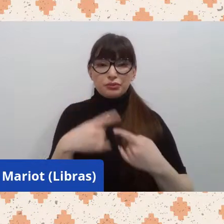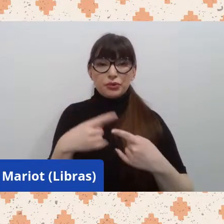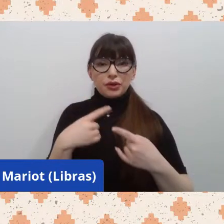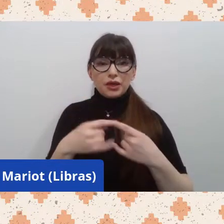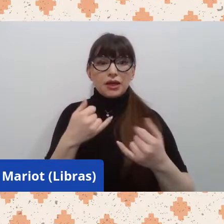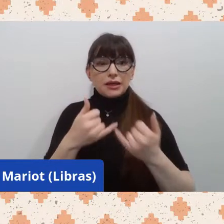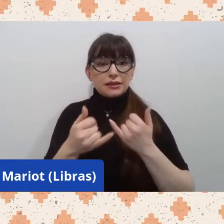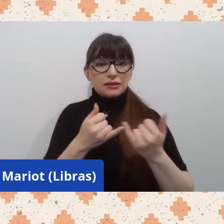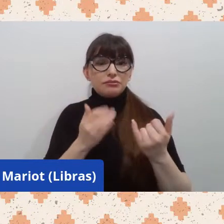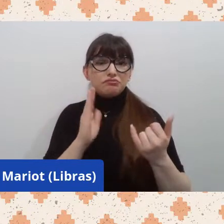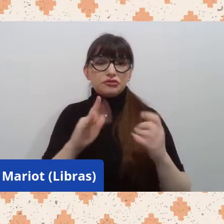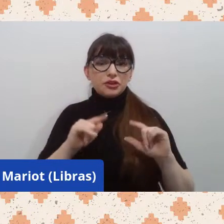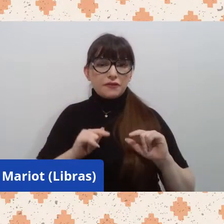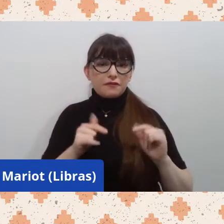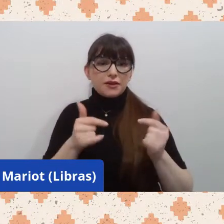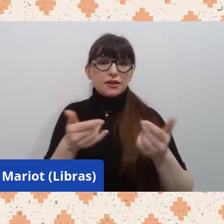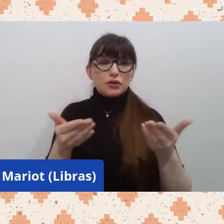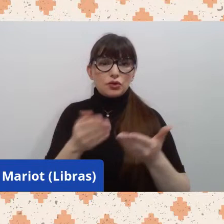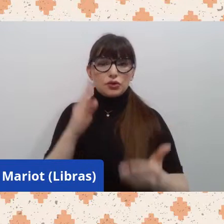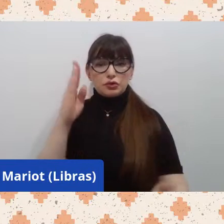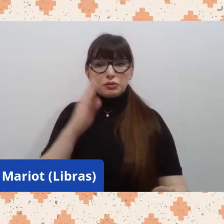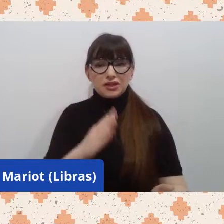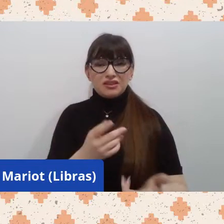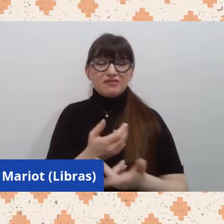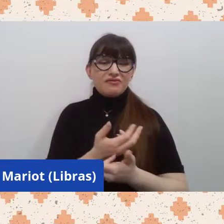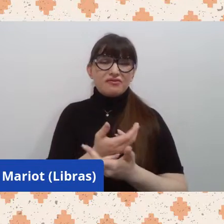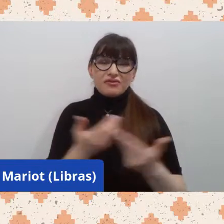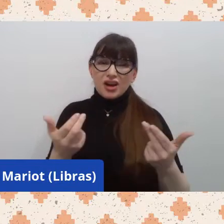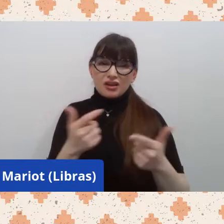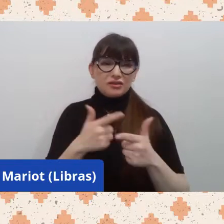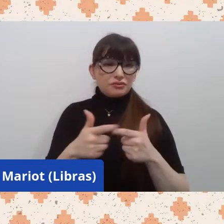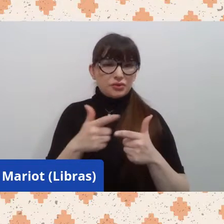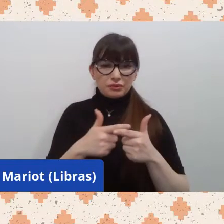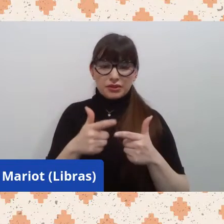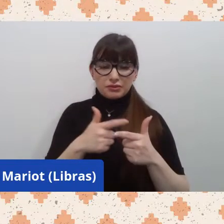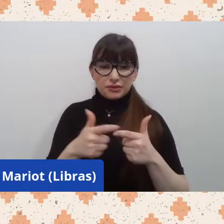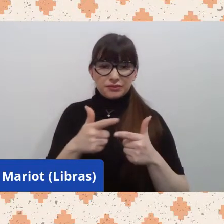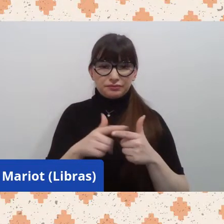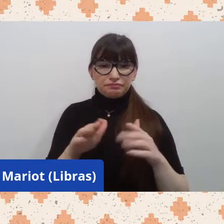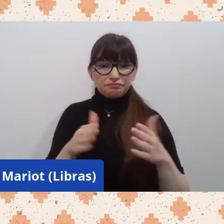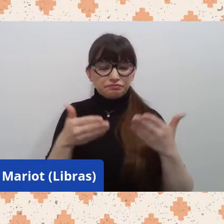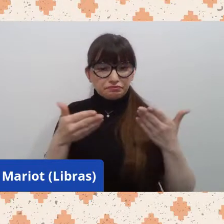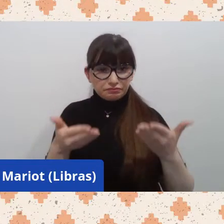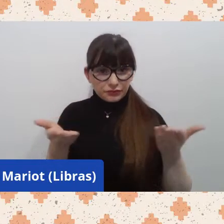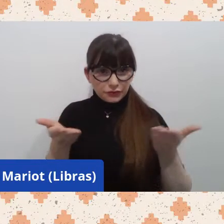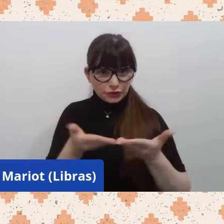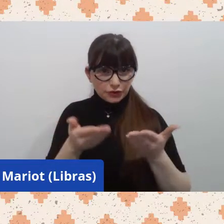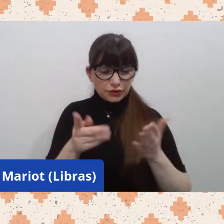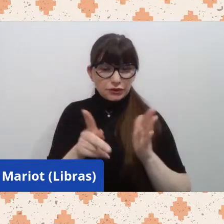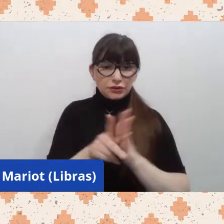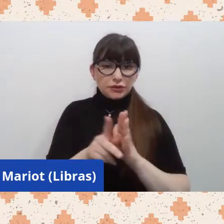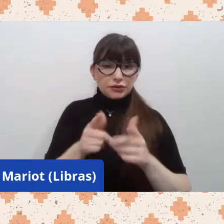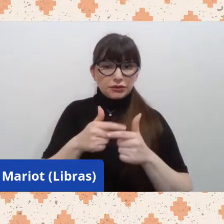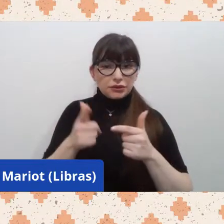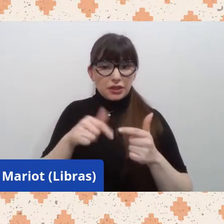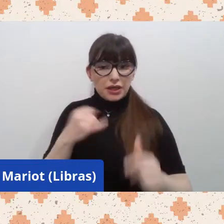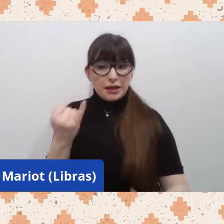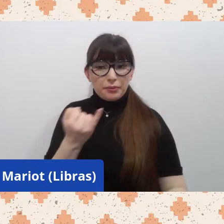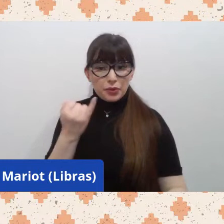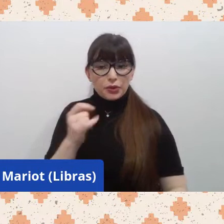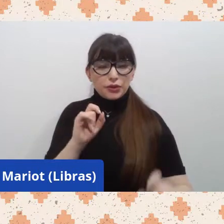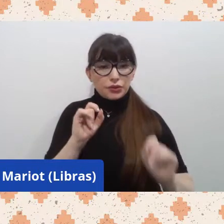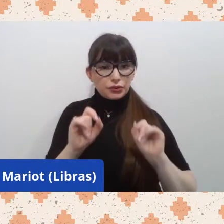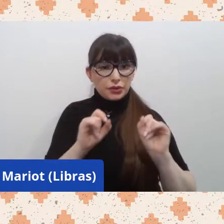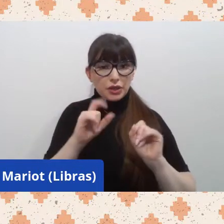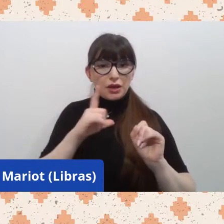estamos enfrentando no Brasil vários problemas com relação a isso. Então, diante dessa situação, é importante que haja